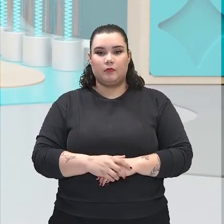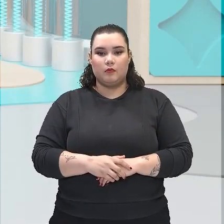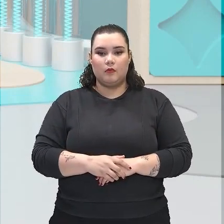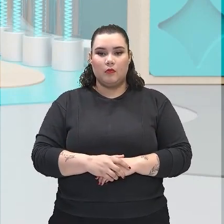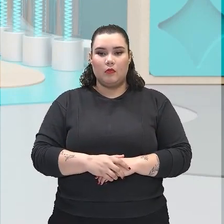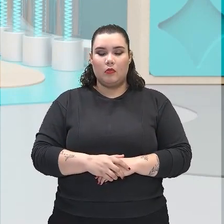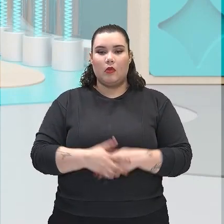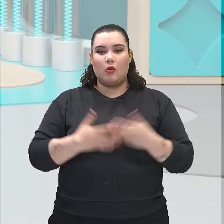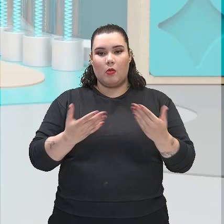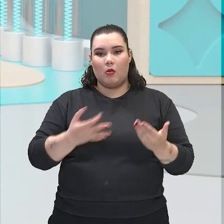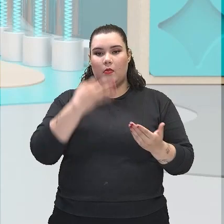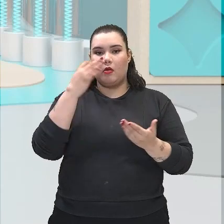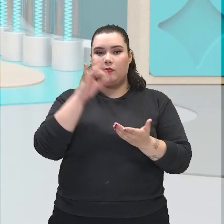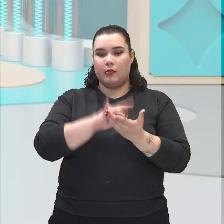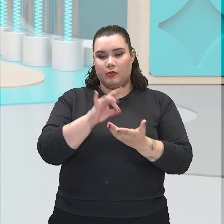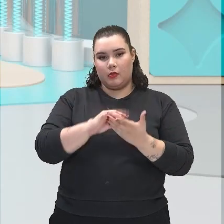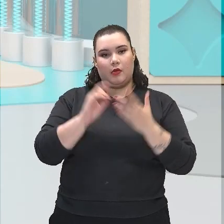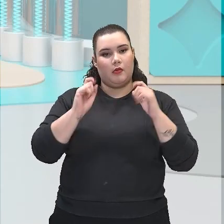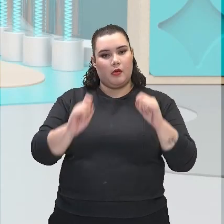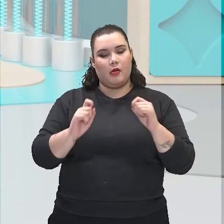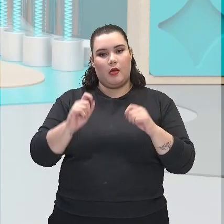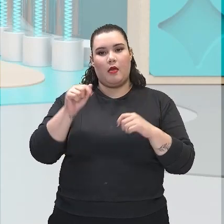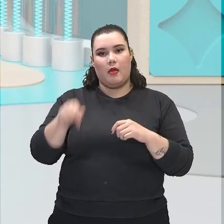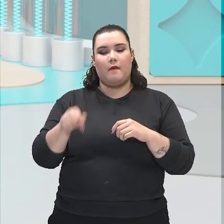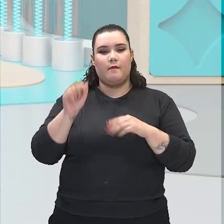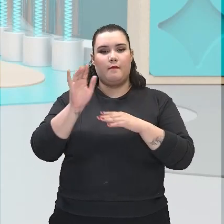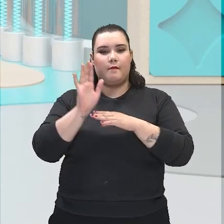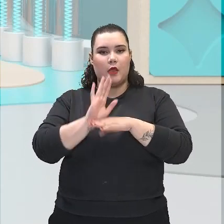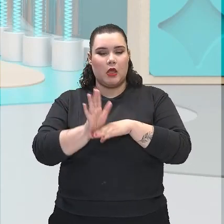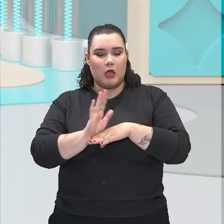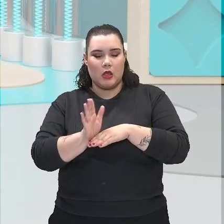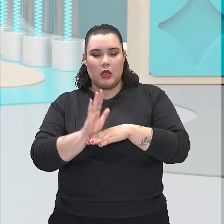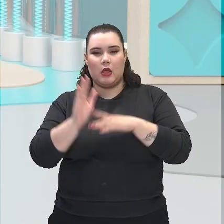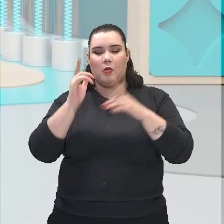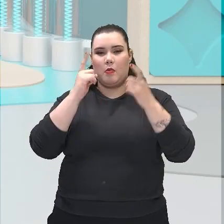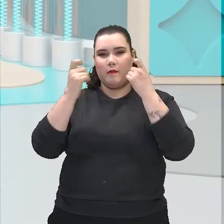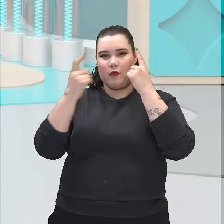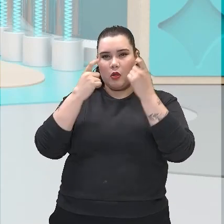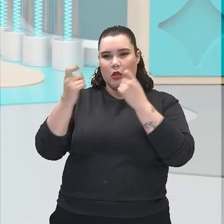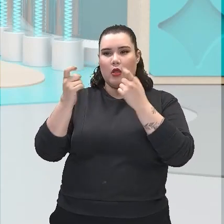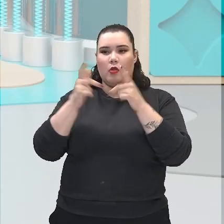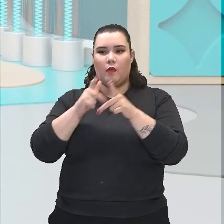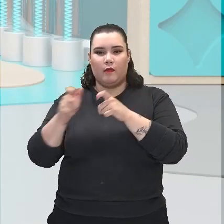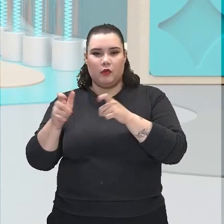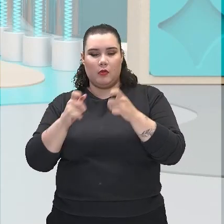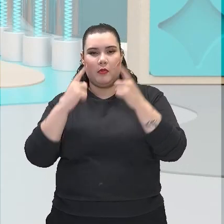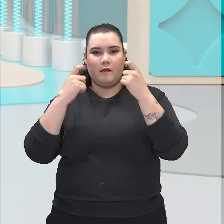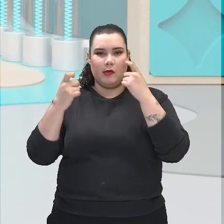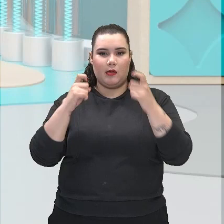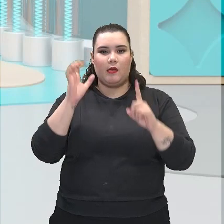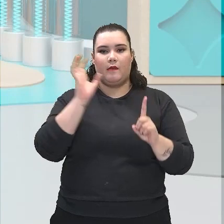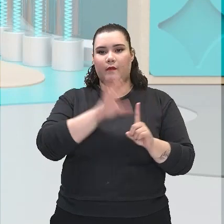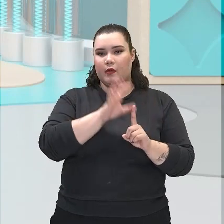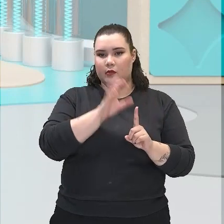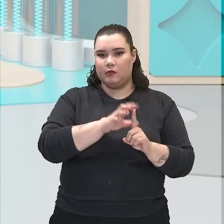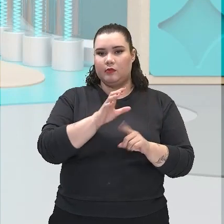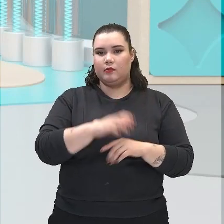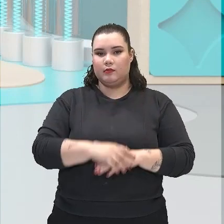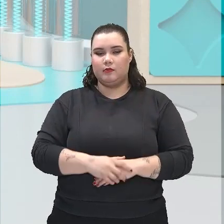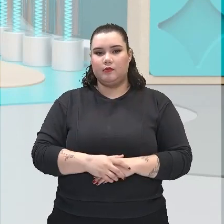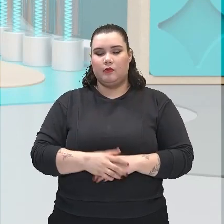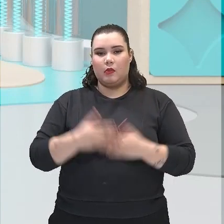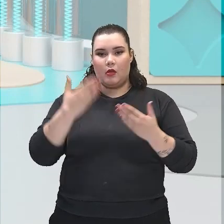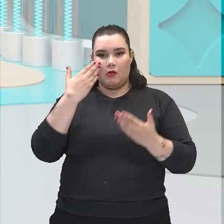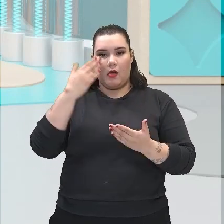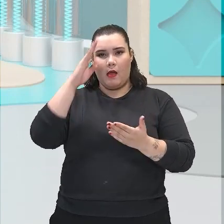afirmando que filmes e videogames com cena violenta influenciam sim no comportamento. Ela diz, olha só, eu acredito firmemente, olha a palavra que ela